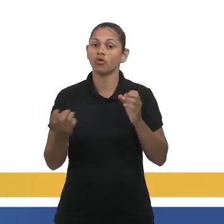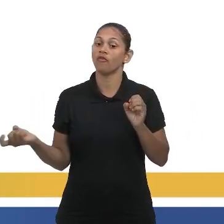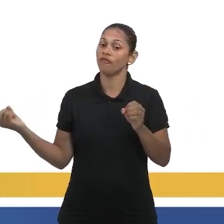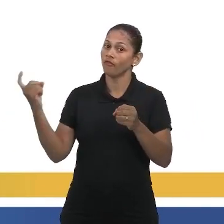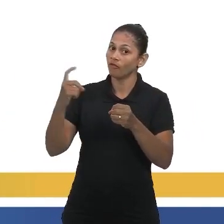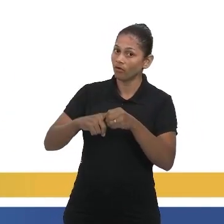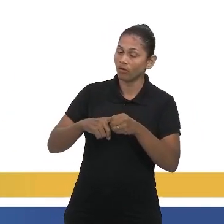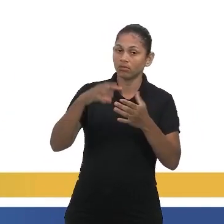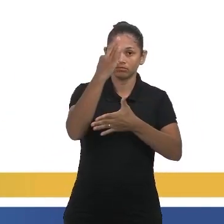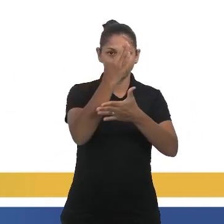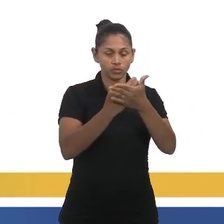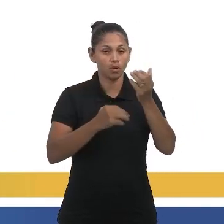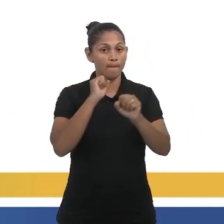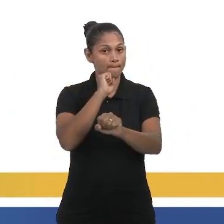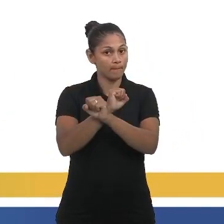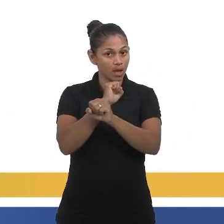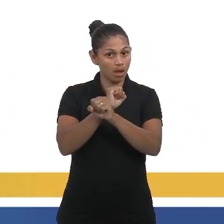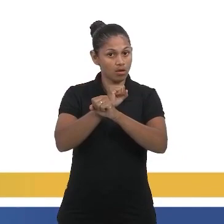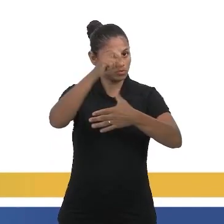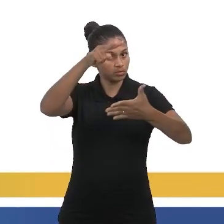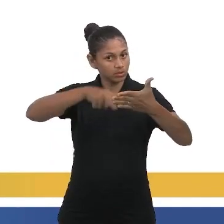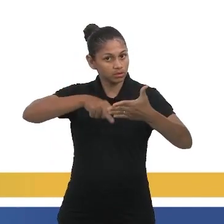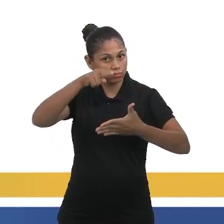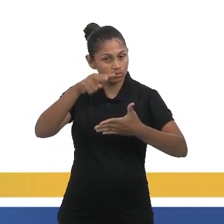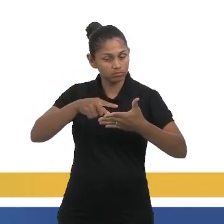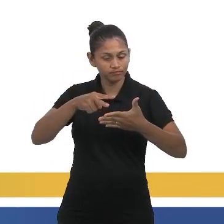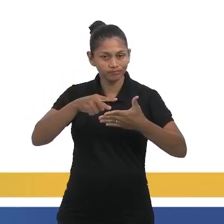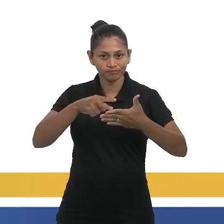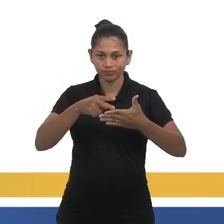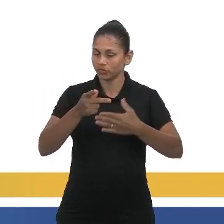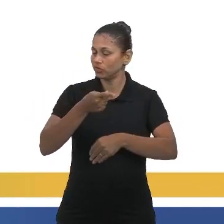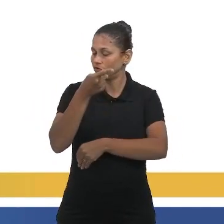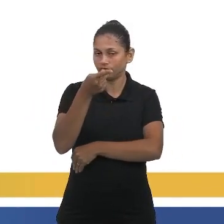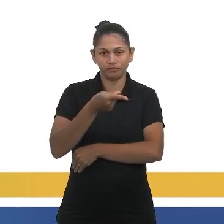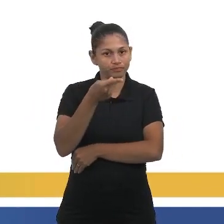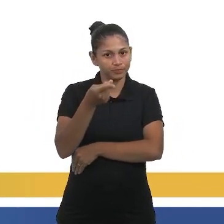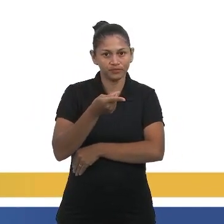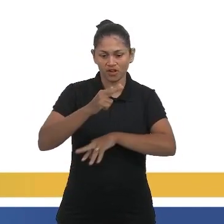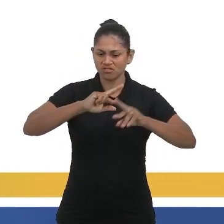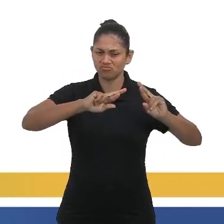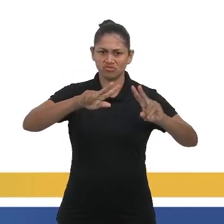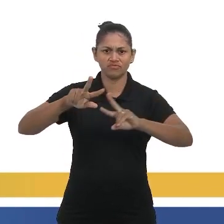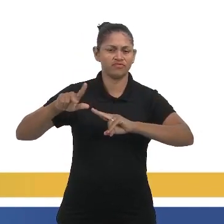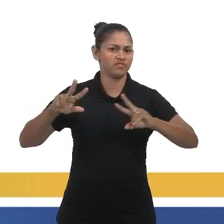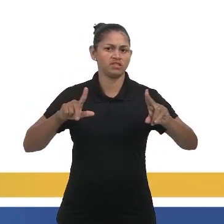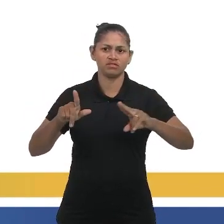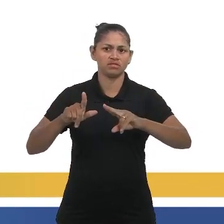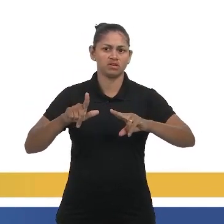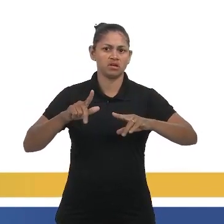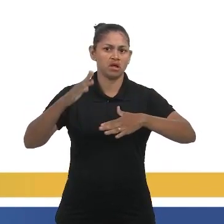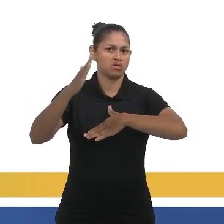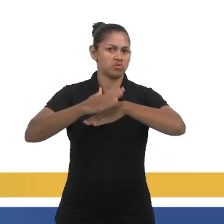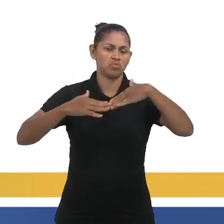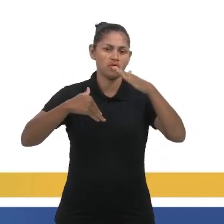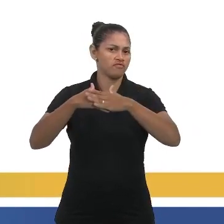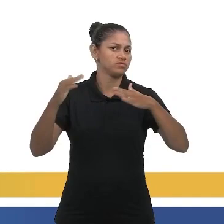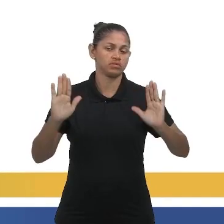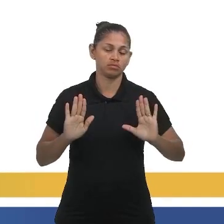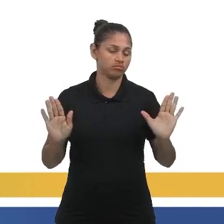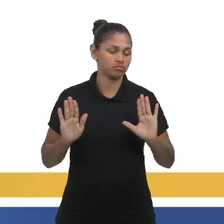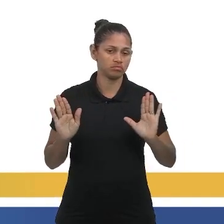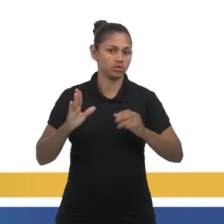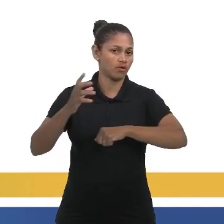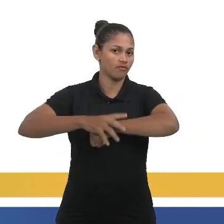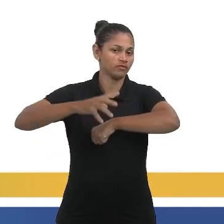texto e pause para você ver, não fala nada sobre diversificação da função. Então, já podemos